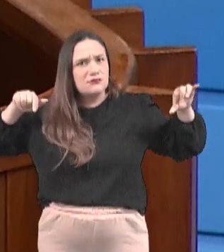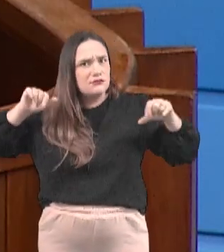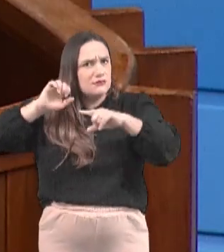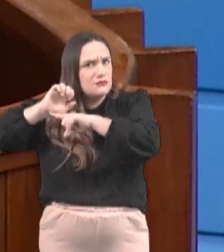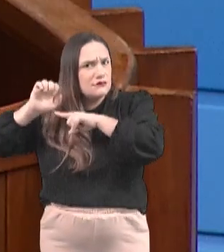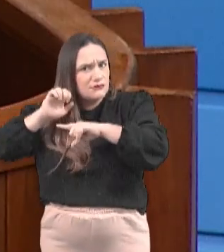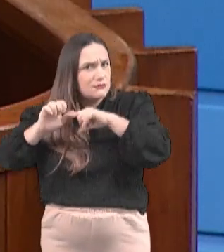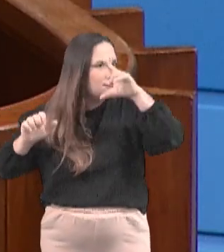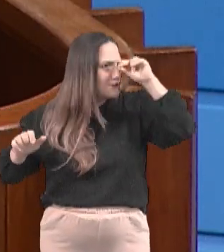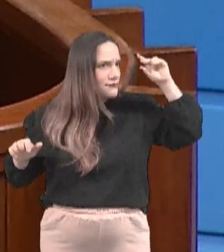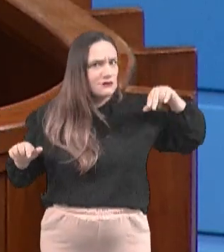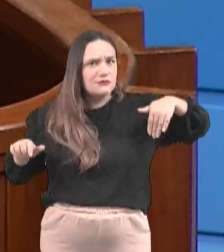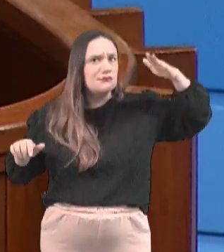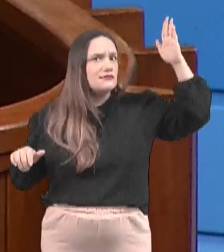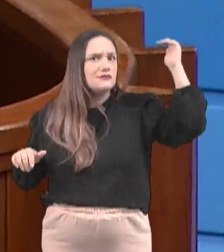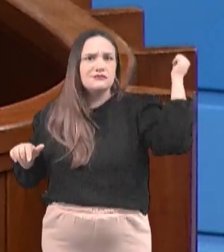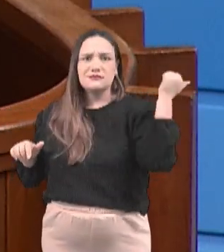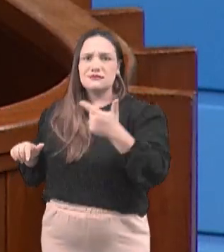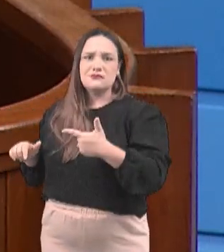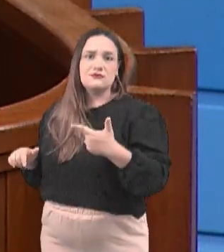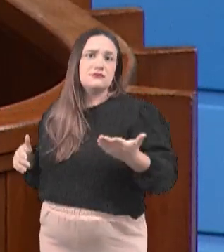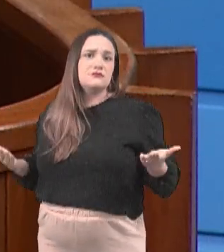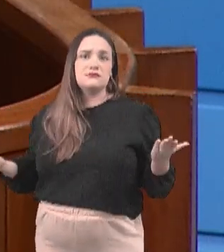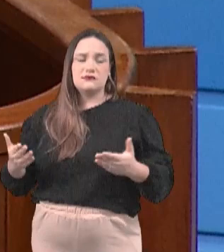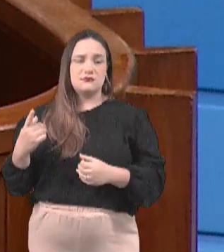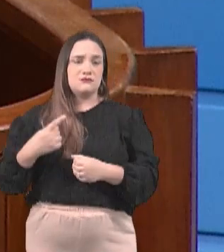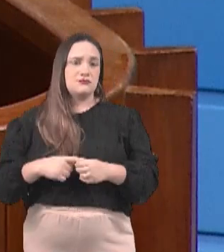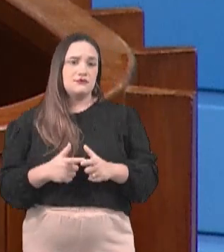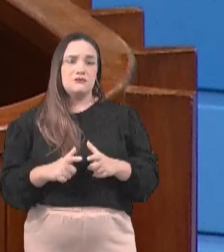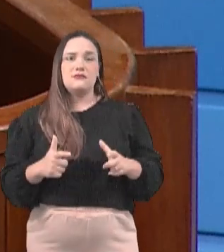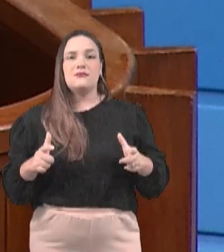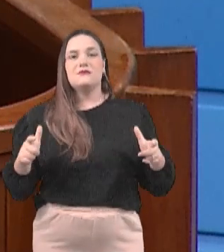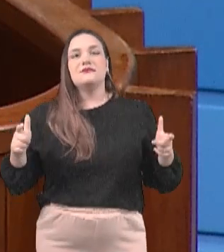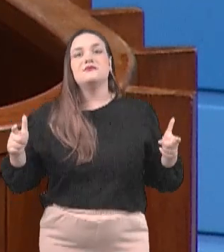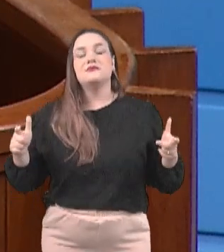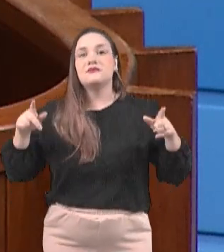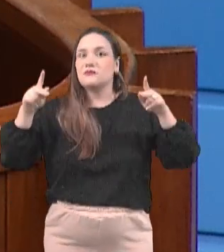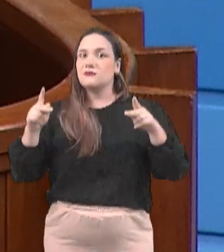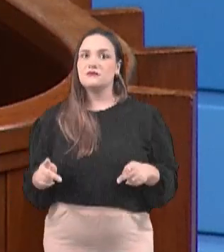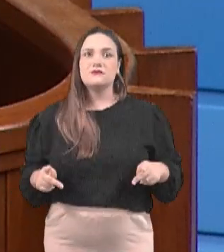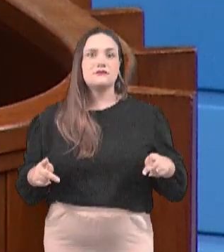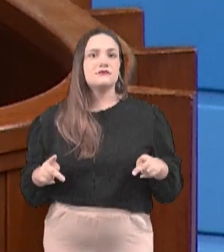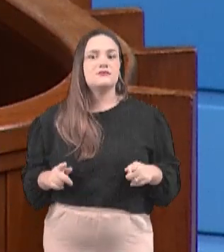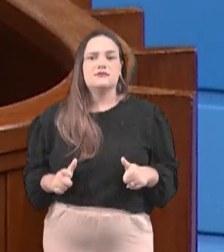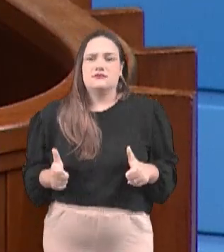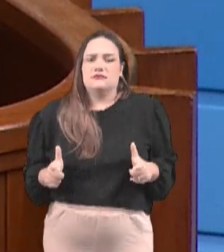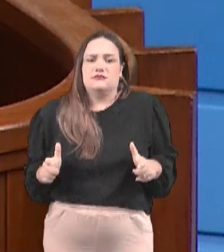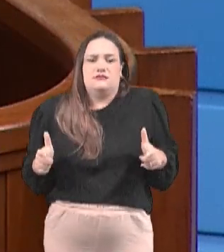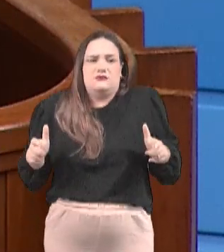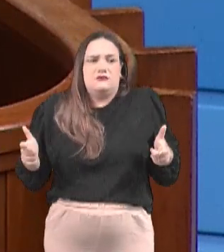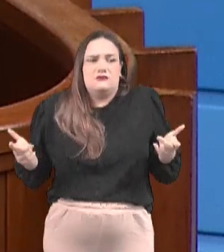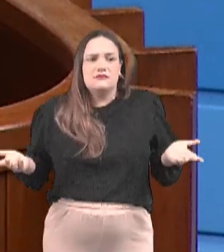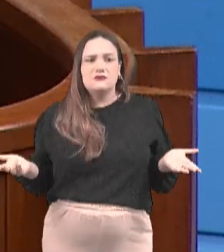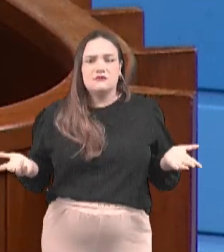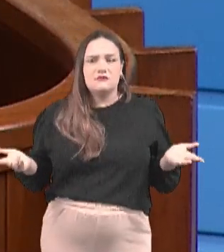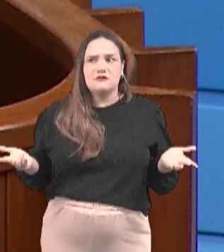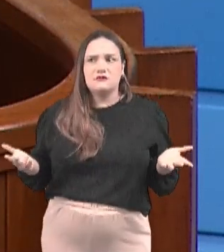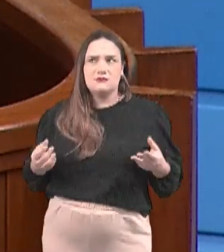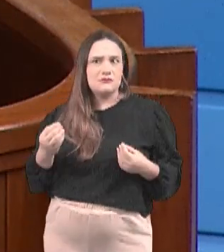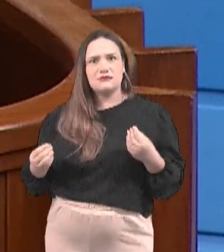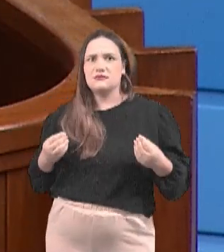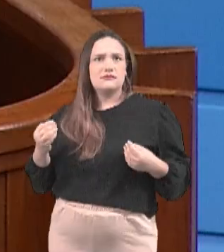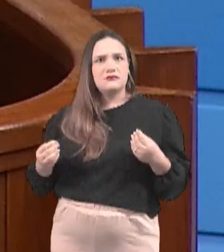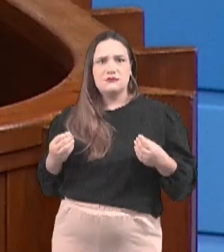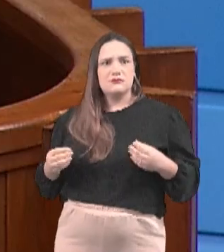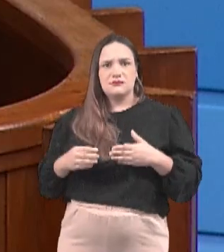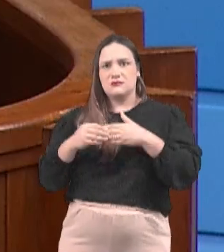cresce, nós vamos verificando a população preocupada em como levar as crianças